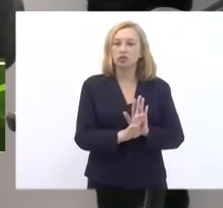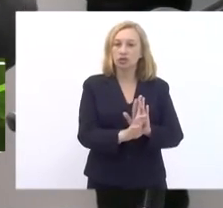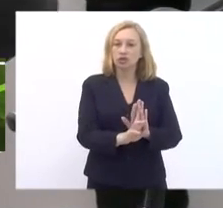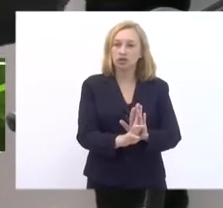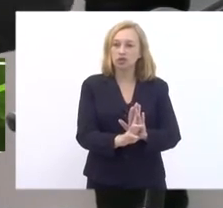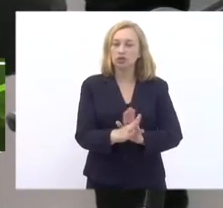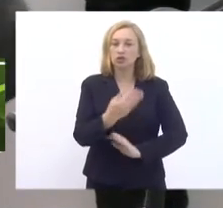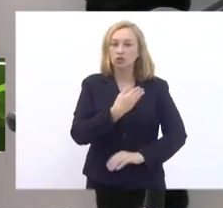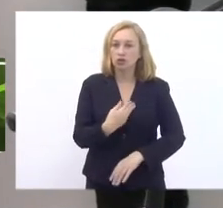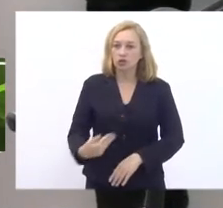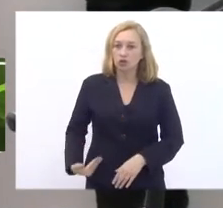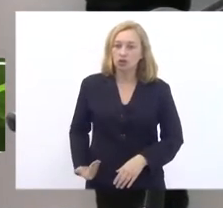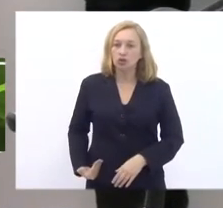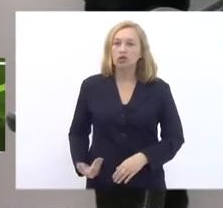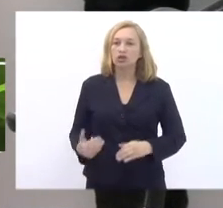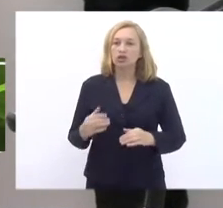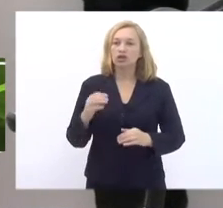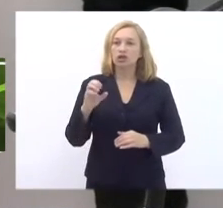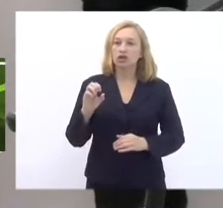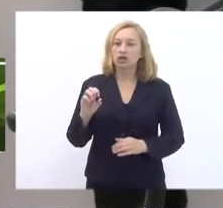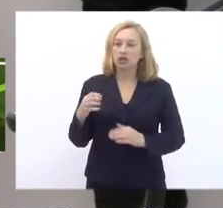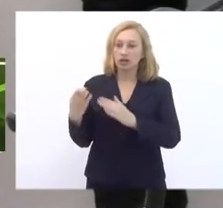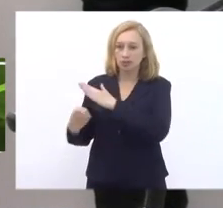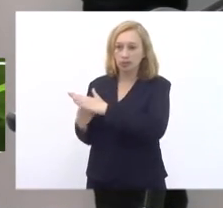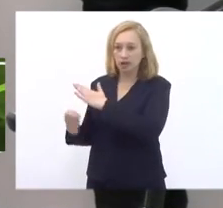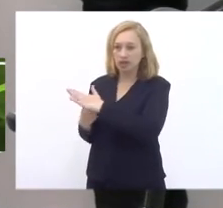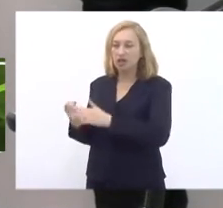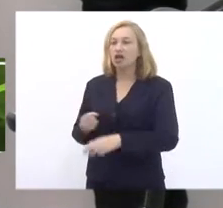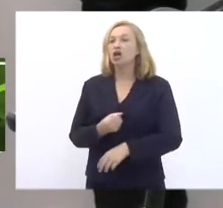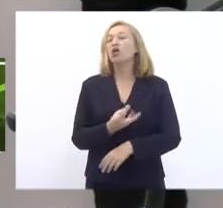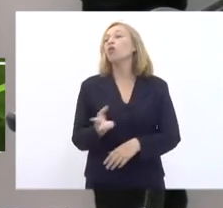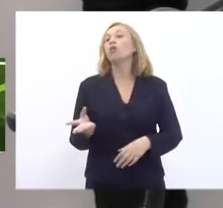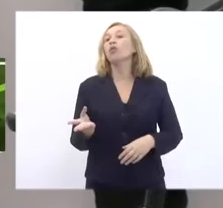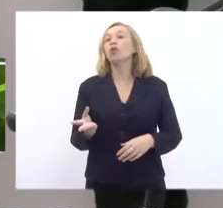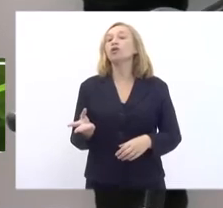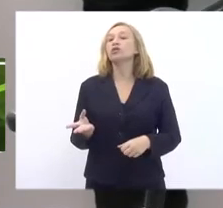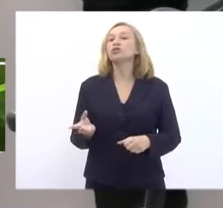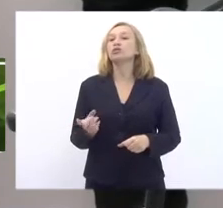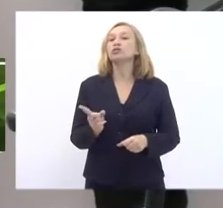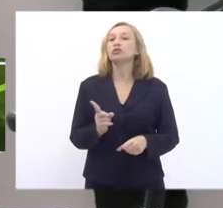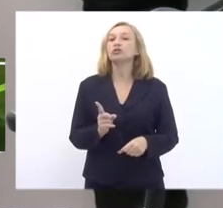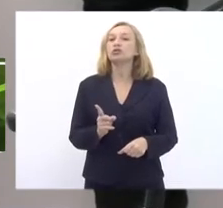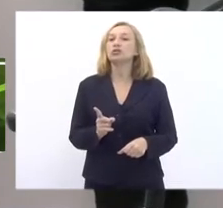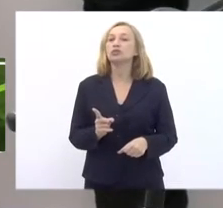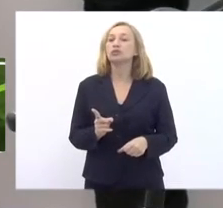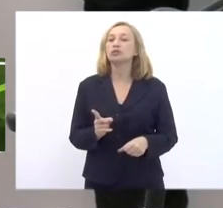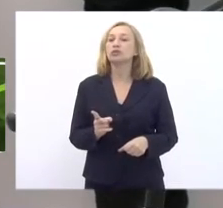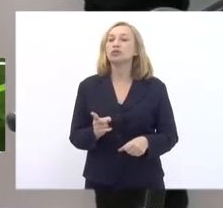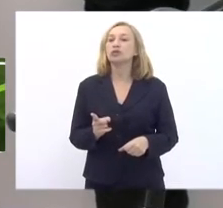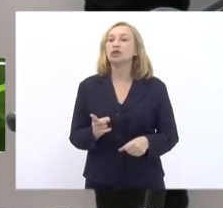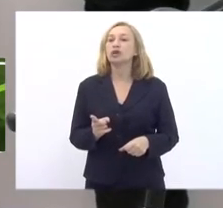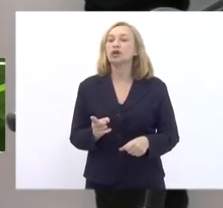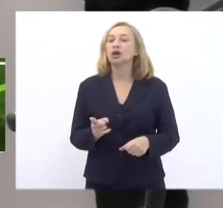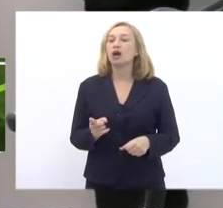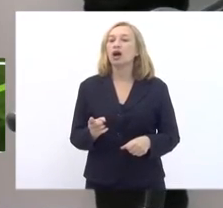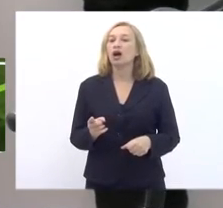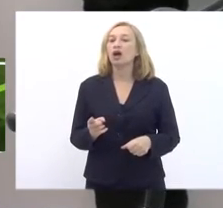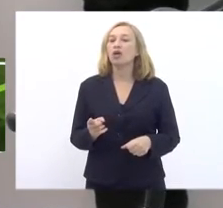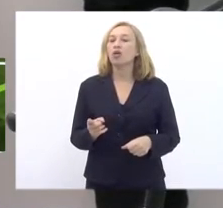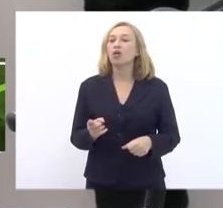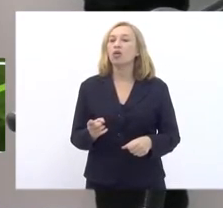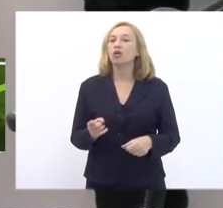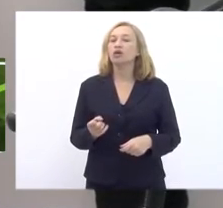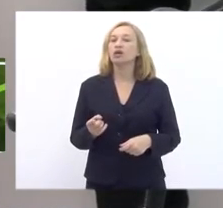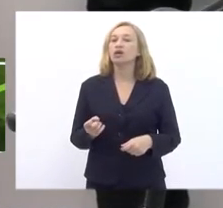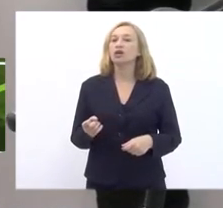representantes do governo e da supervia, a quanto anda também essa negociação, né,